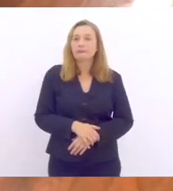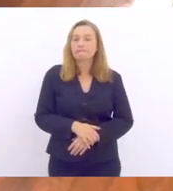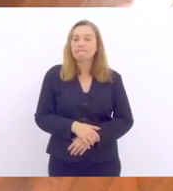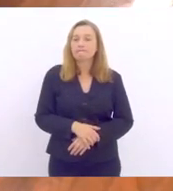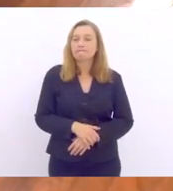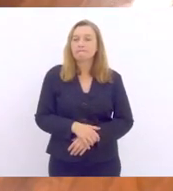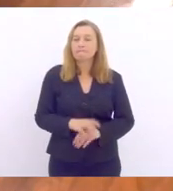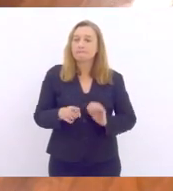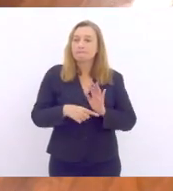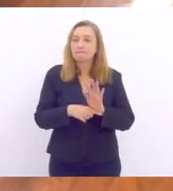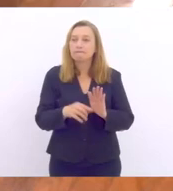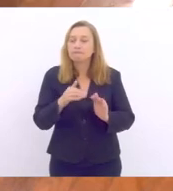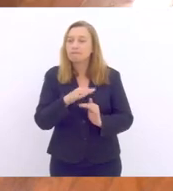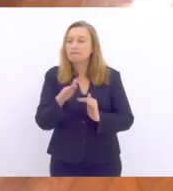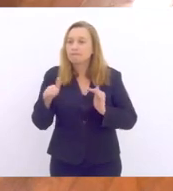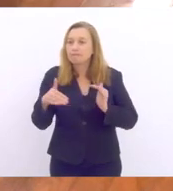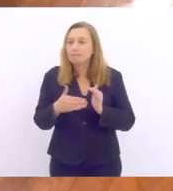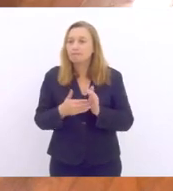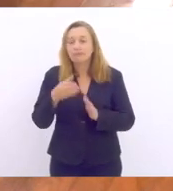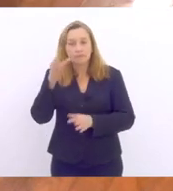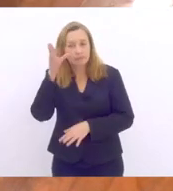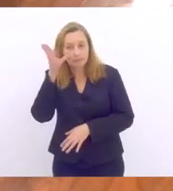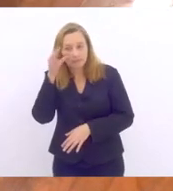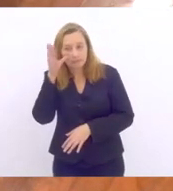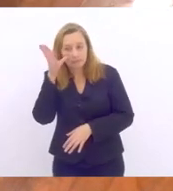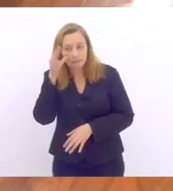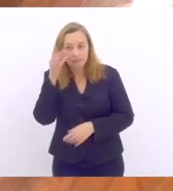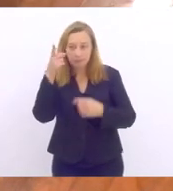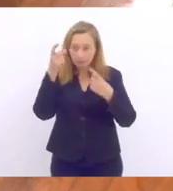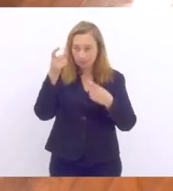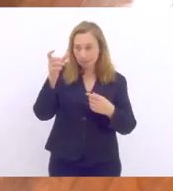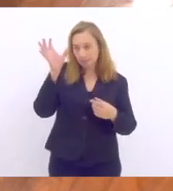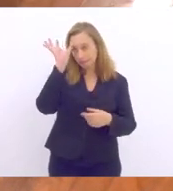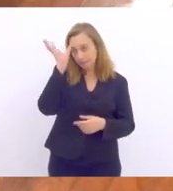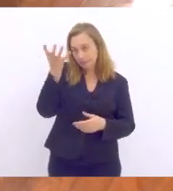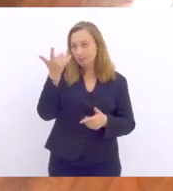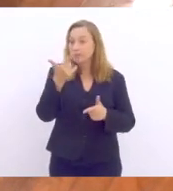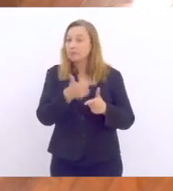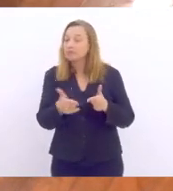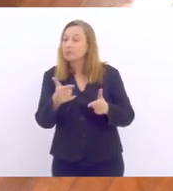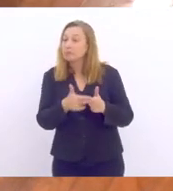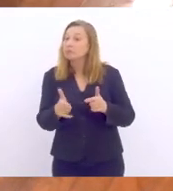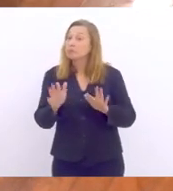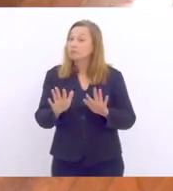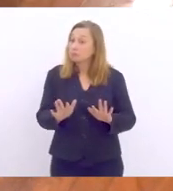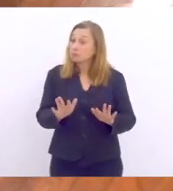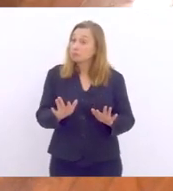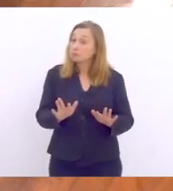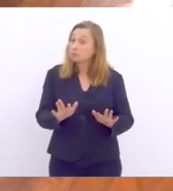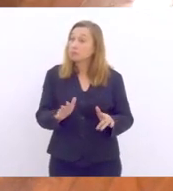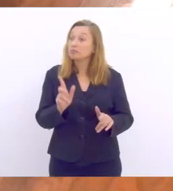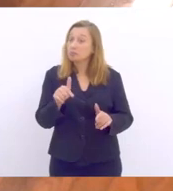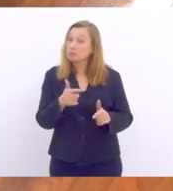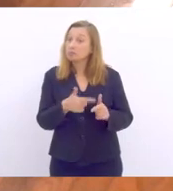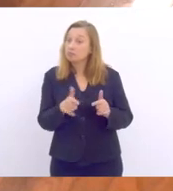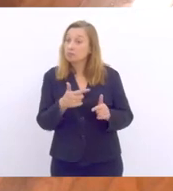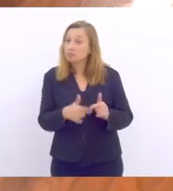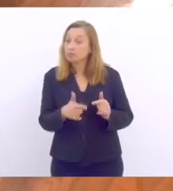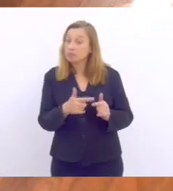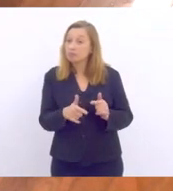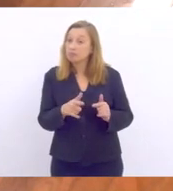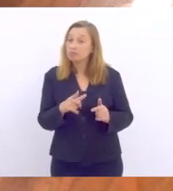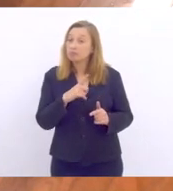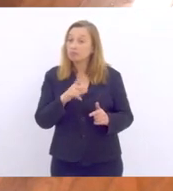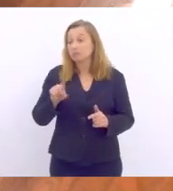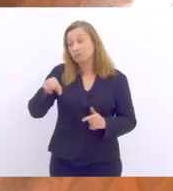atendam a todos os interessados na solução do problema, que, aliás, é um problema que já foi enfrentado por